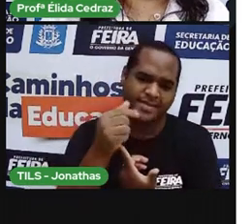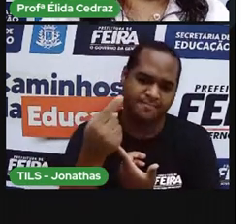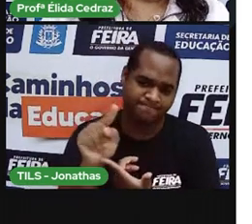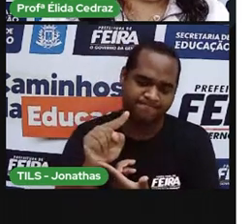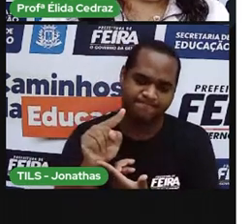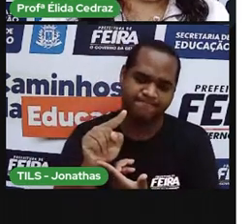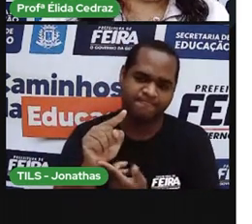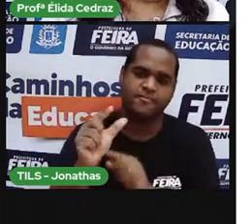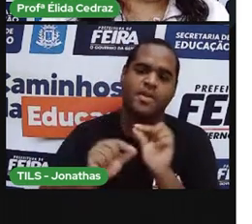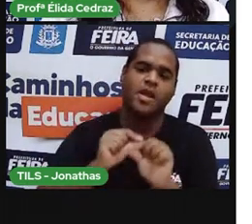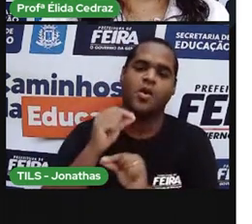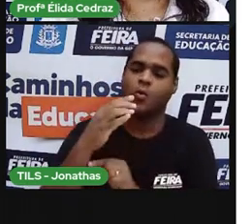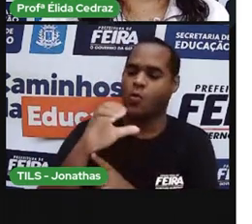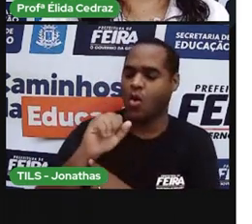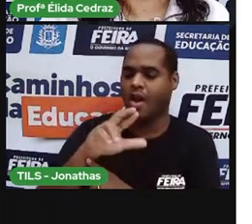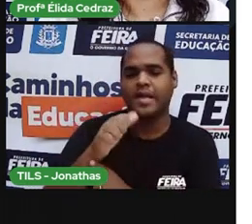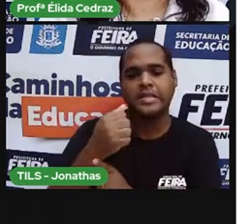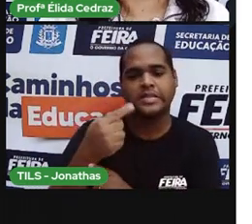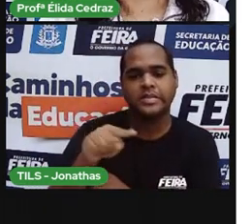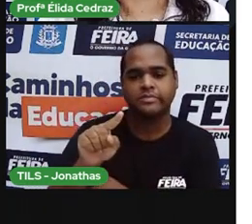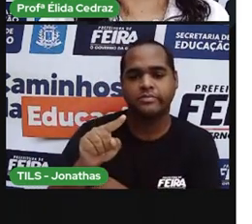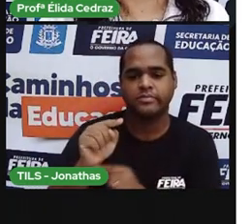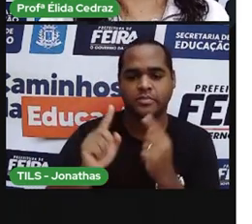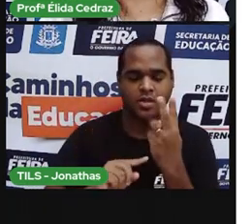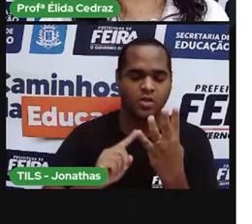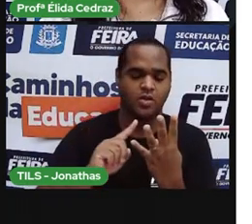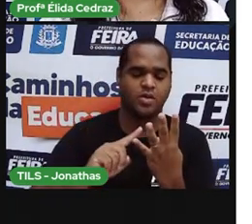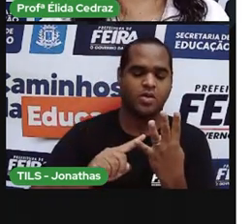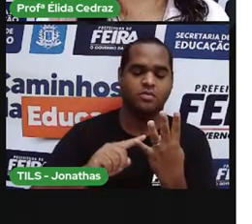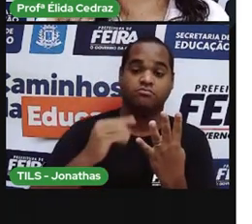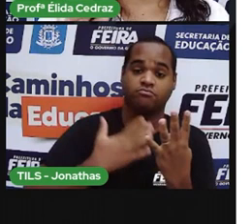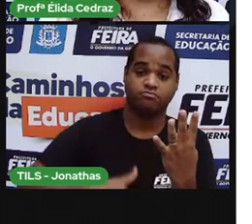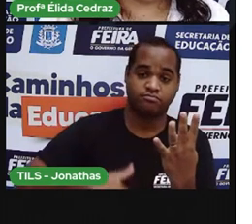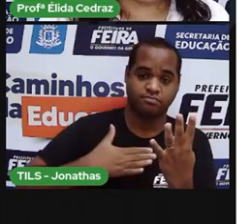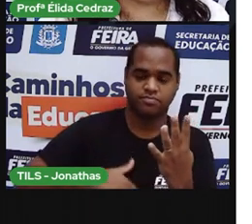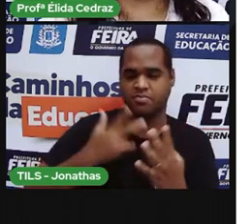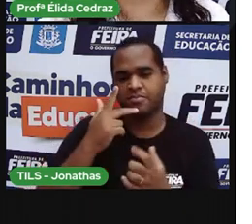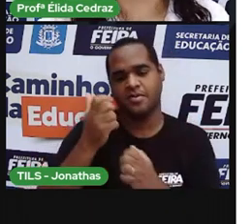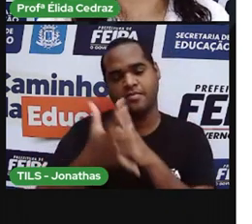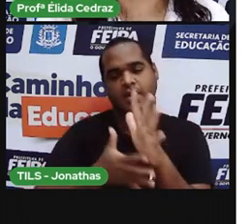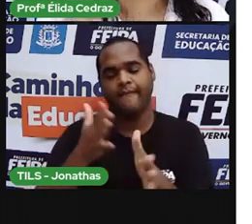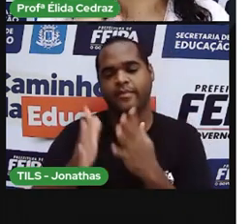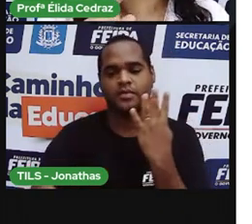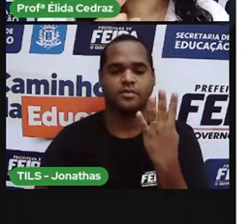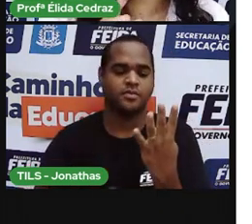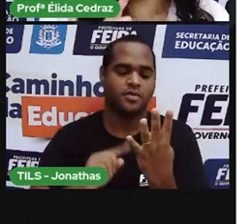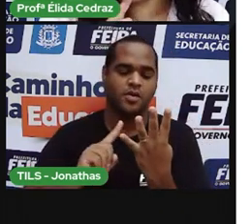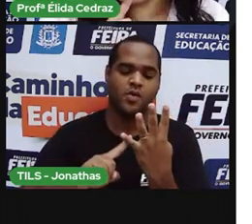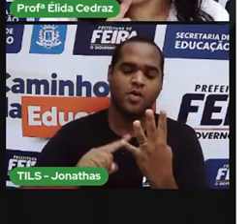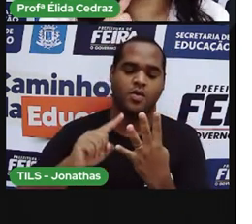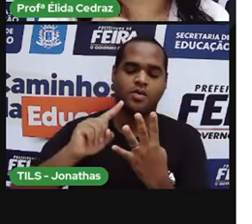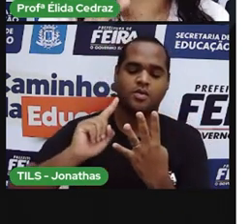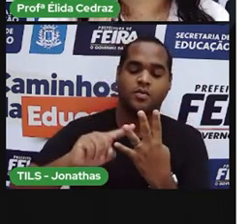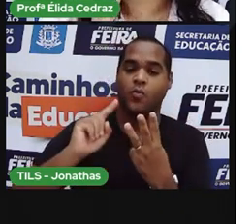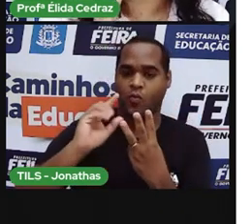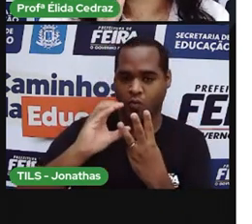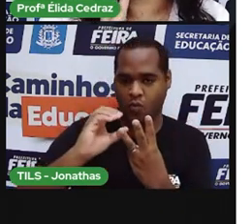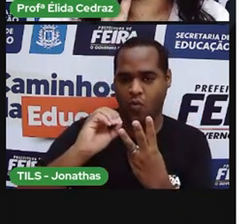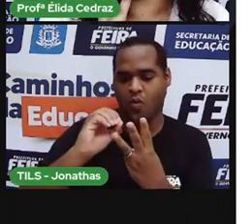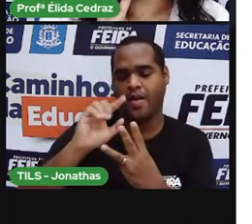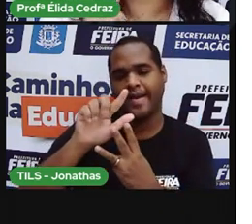Fala coração. Falou? Pronto. Agora, devagarzinho e usando os dedos.